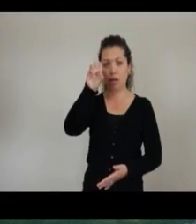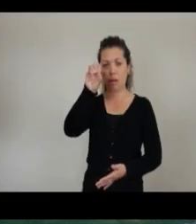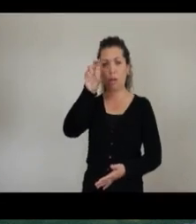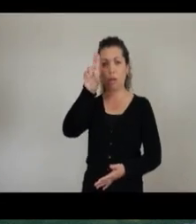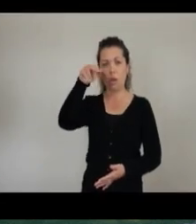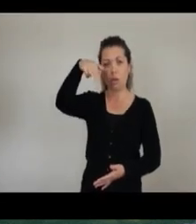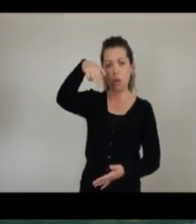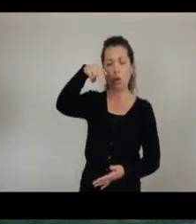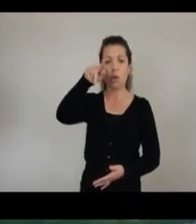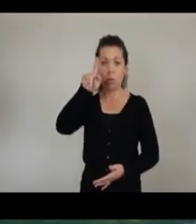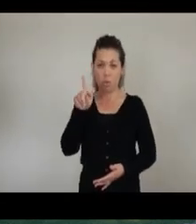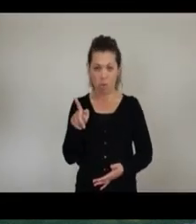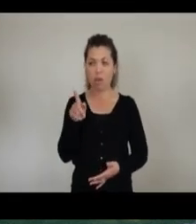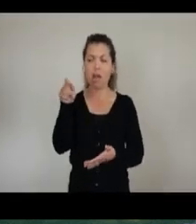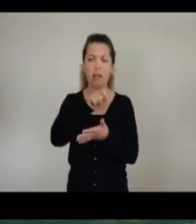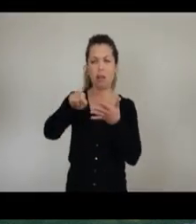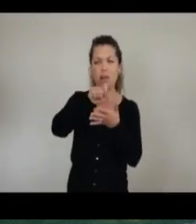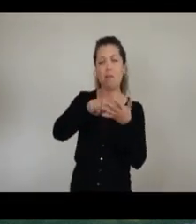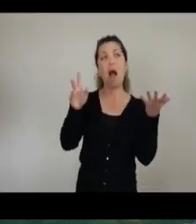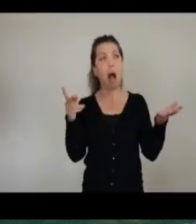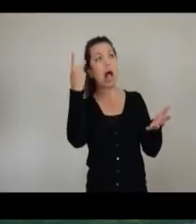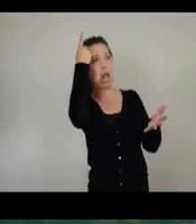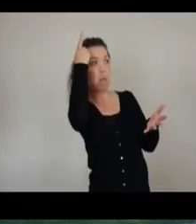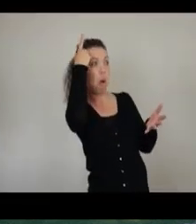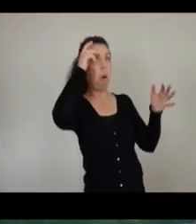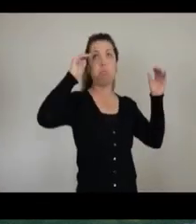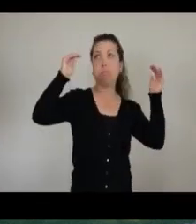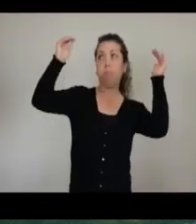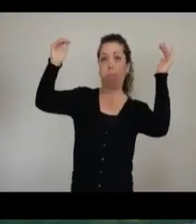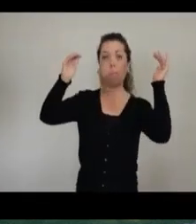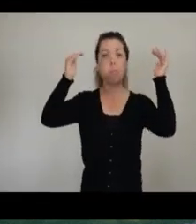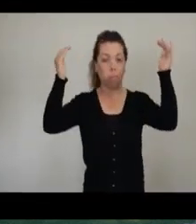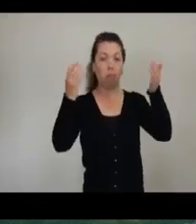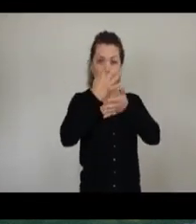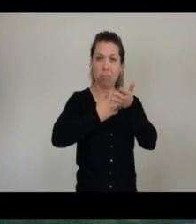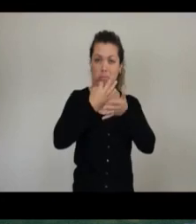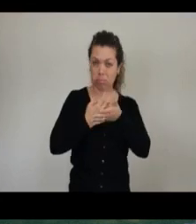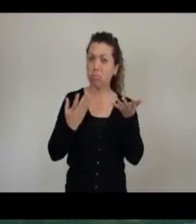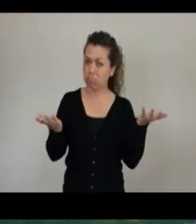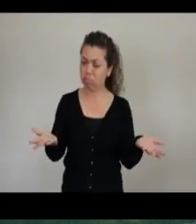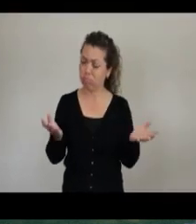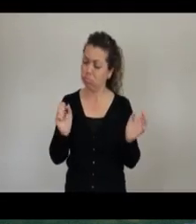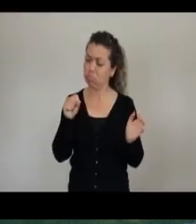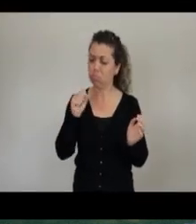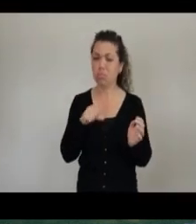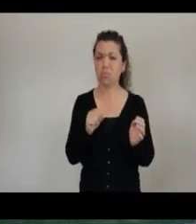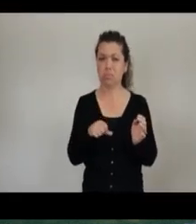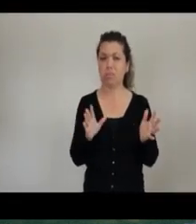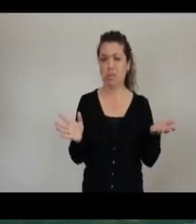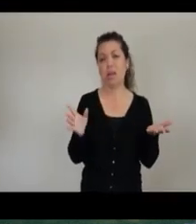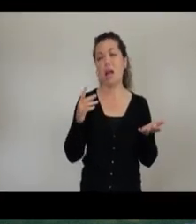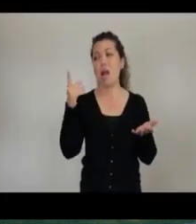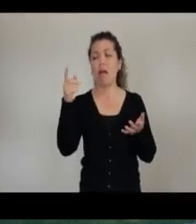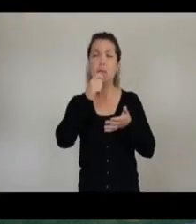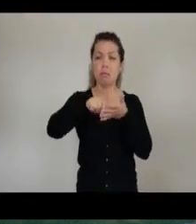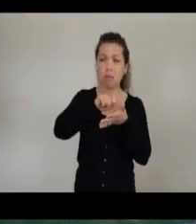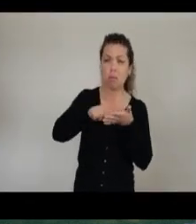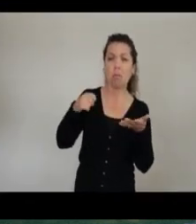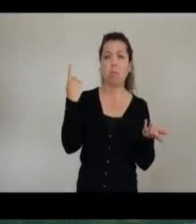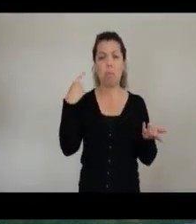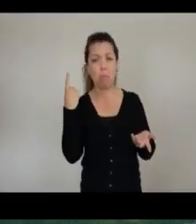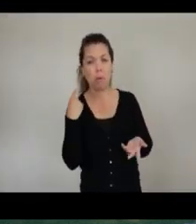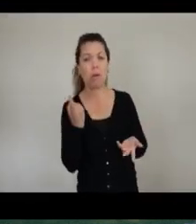o cultivo, o beneficiamento e exportação do arroz, este porto ganhou notoriedade, se afirmando e consolidando sua importância